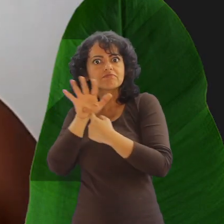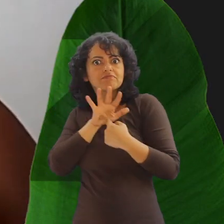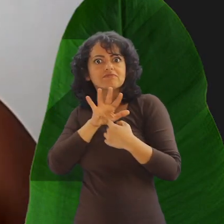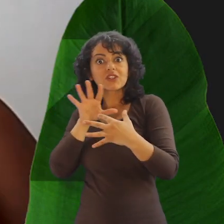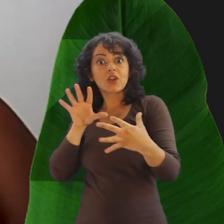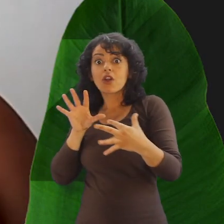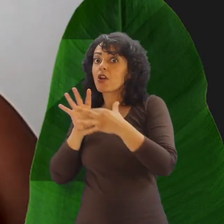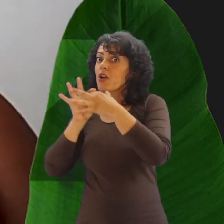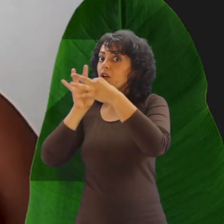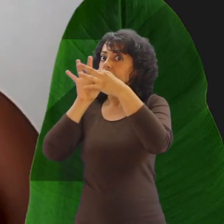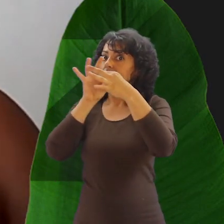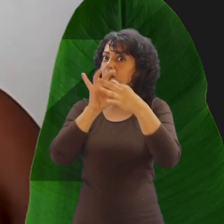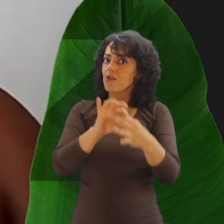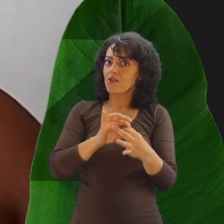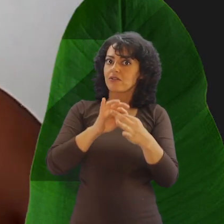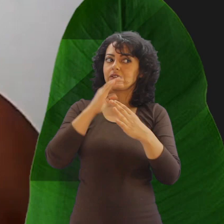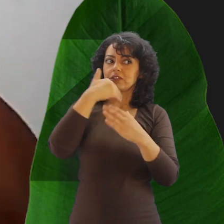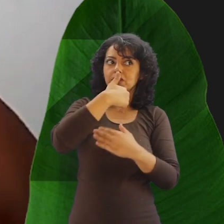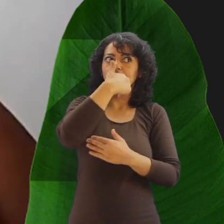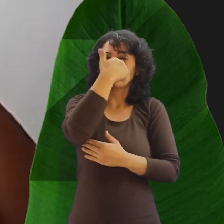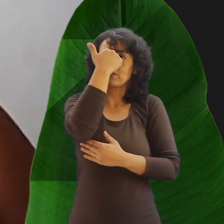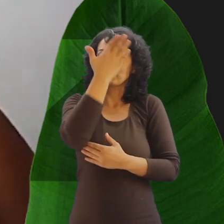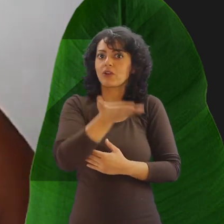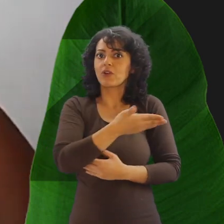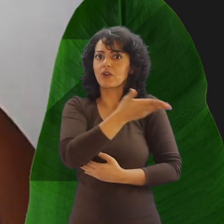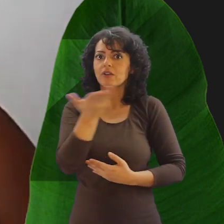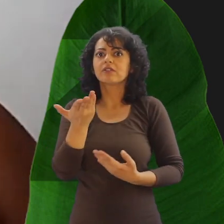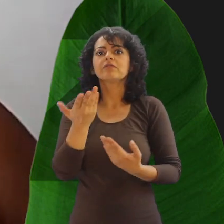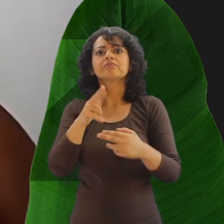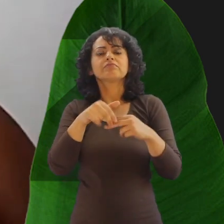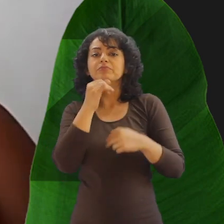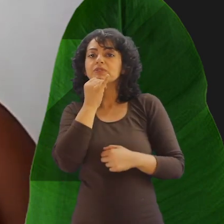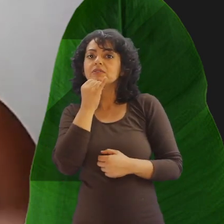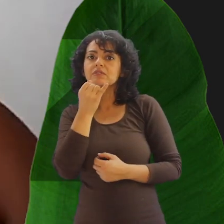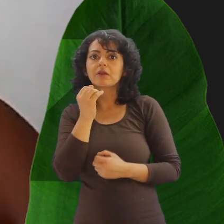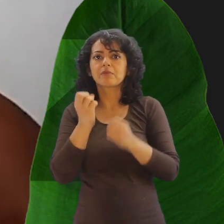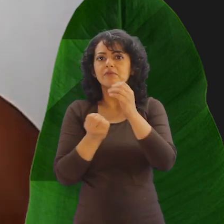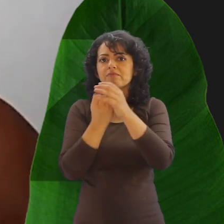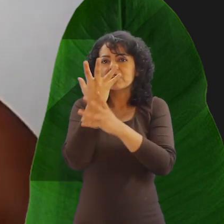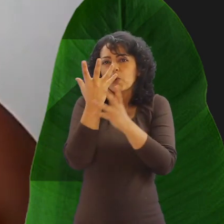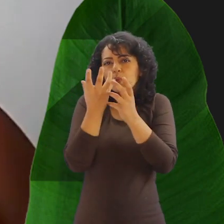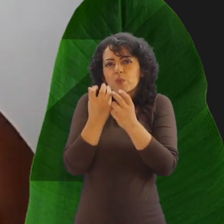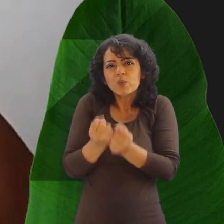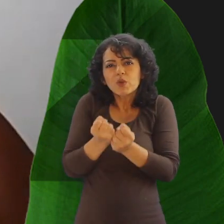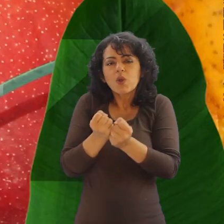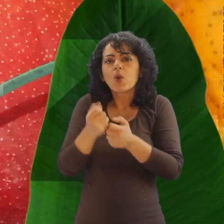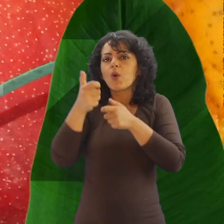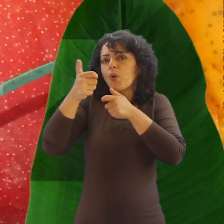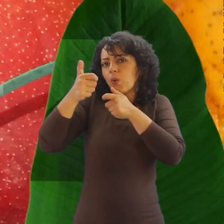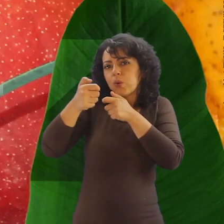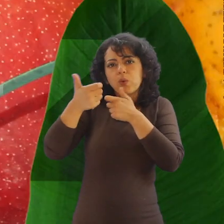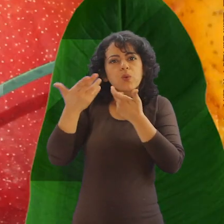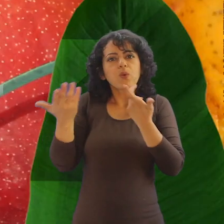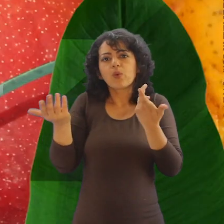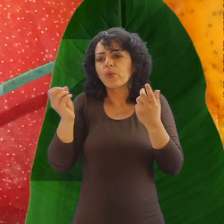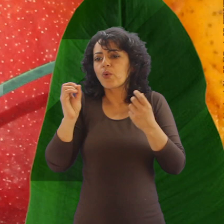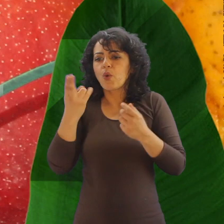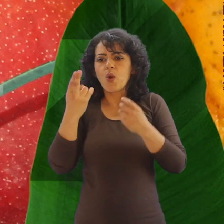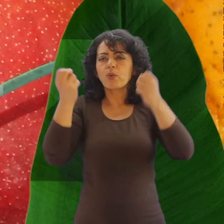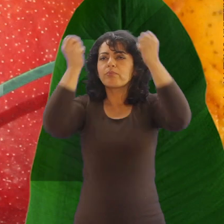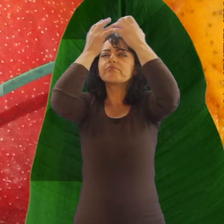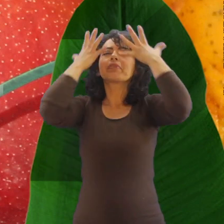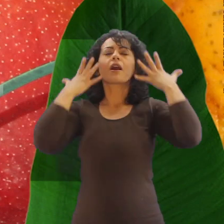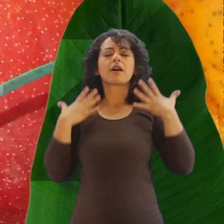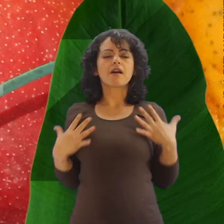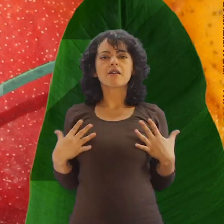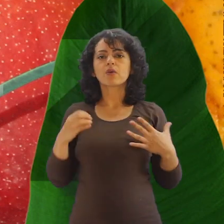mim, é a baforada das ervas secas, é o banho de ervas, é o silêncio. Isso tudo